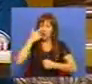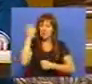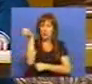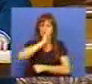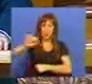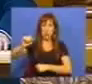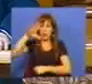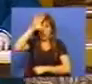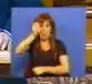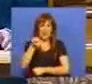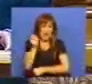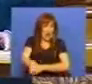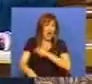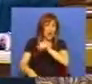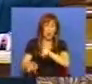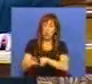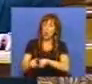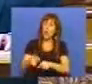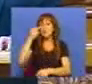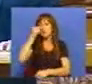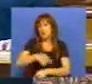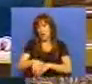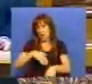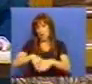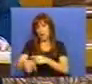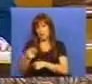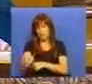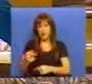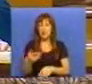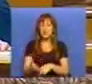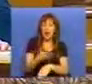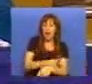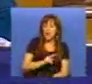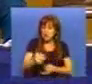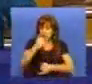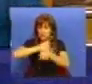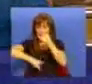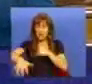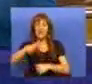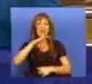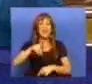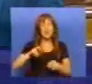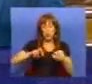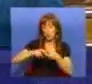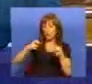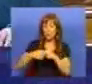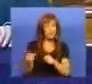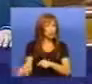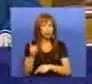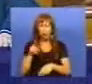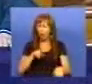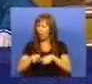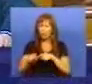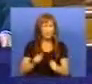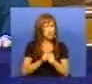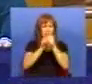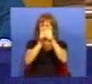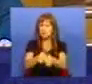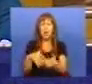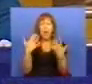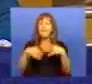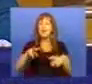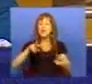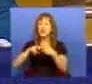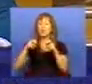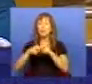Correia de Campos, nem os erros que este cometeu. Antes da remodelação, dizia-se que o problema não estava na política seguida, mas